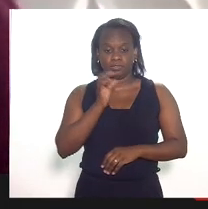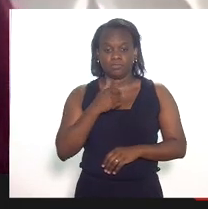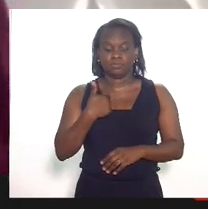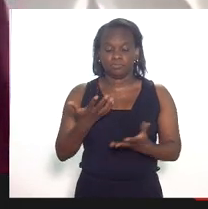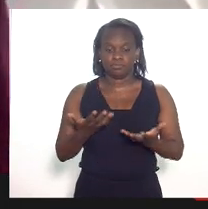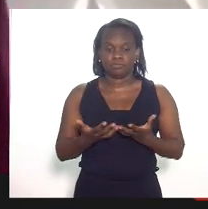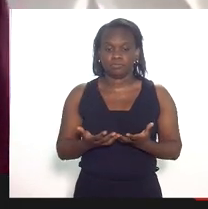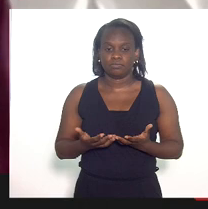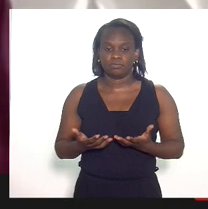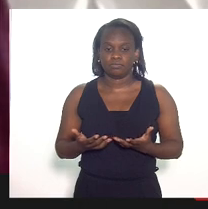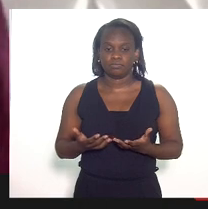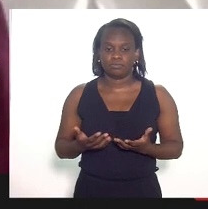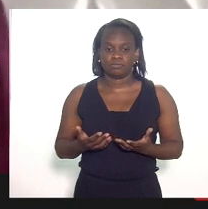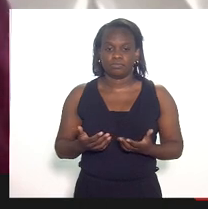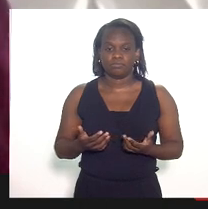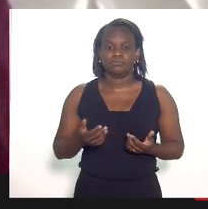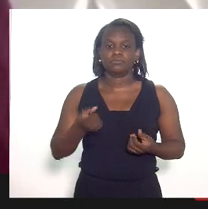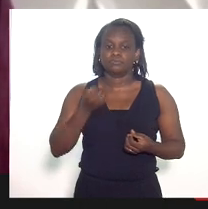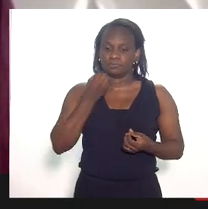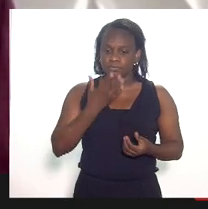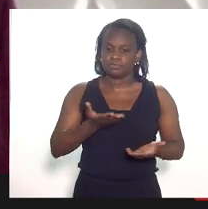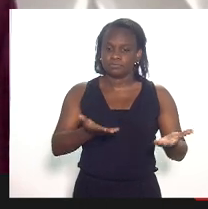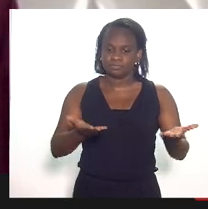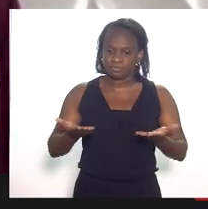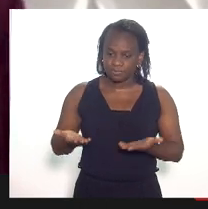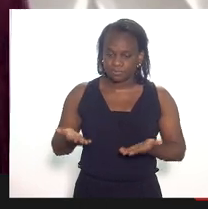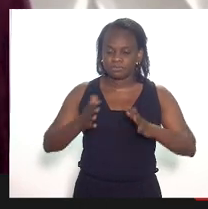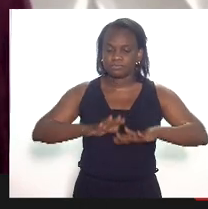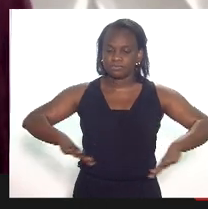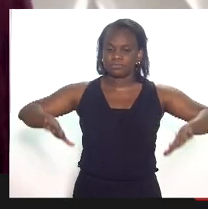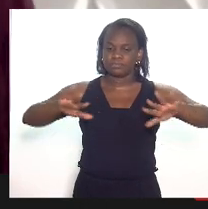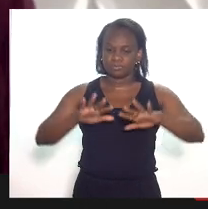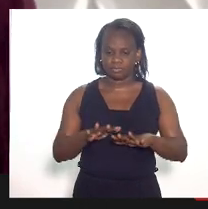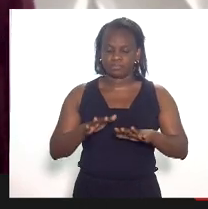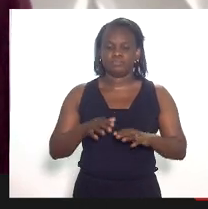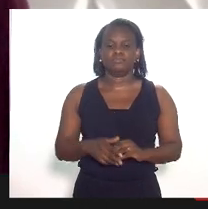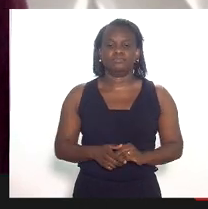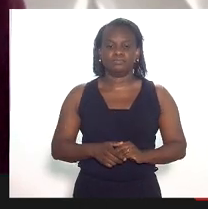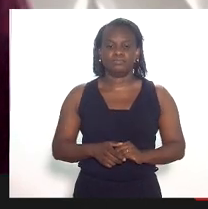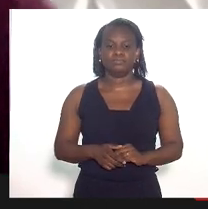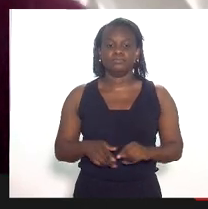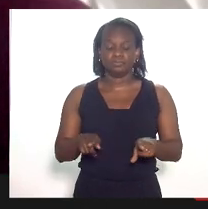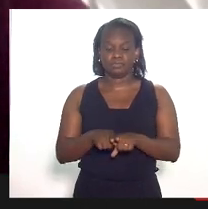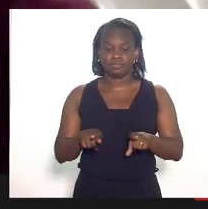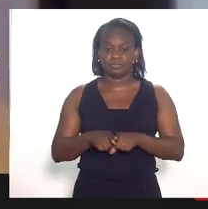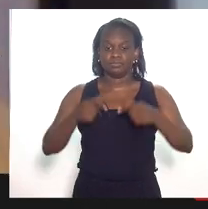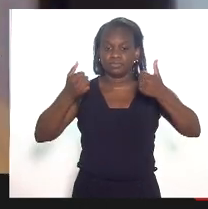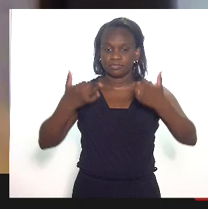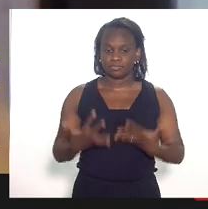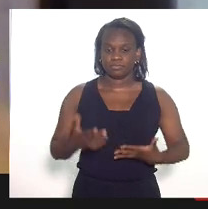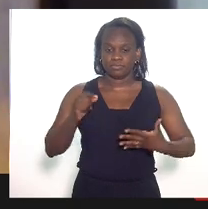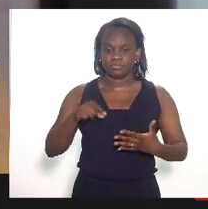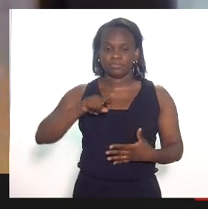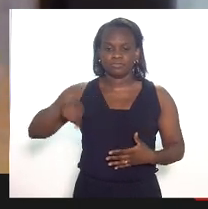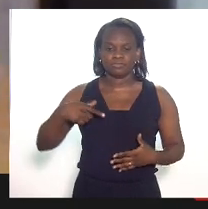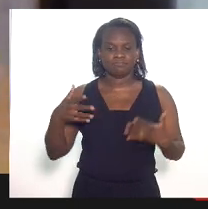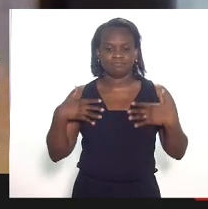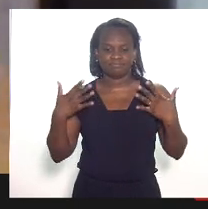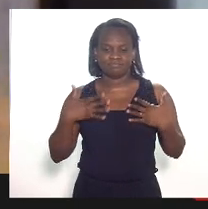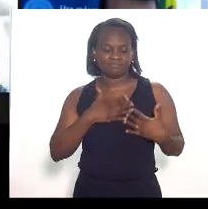quero dar boas-vindas a todas e todos, dizer da nossa alegria